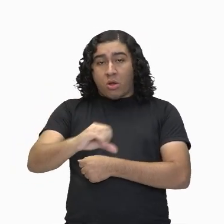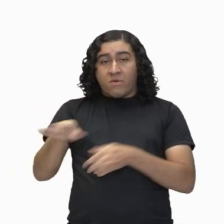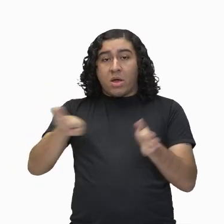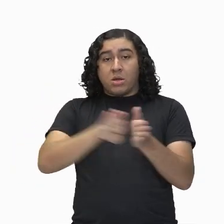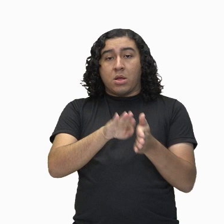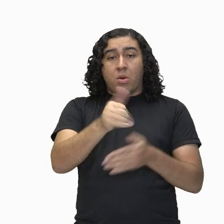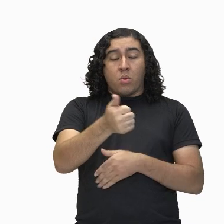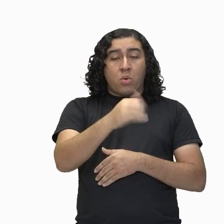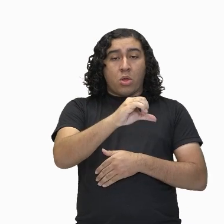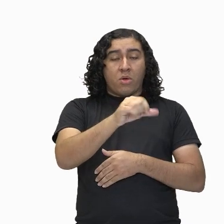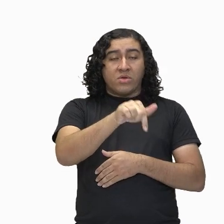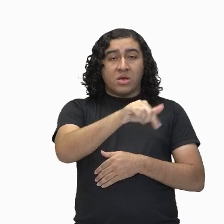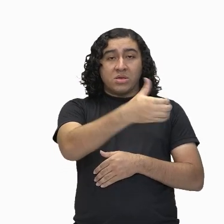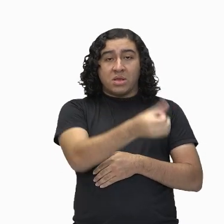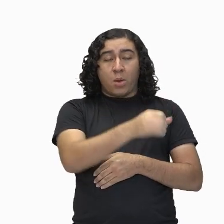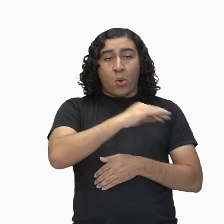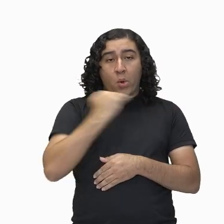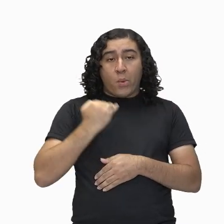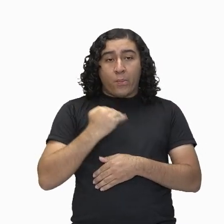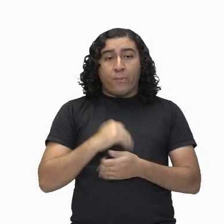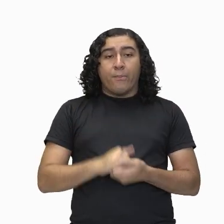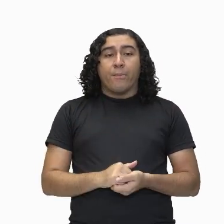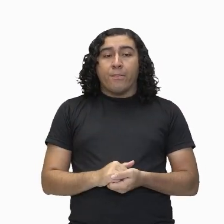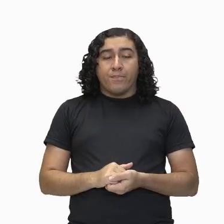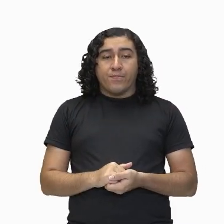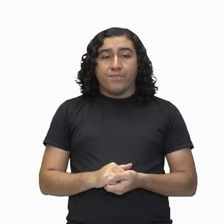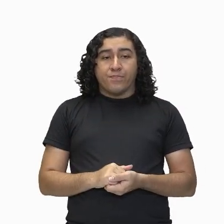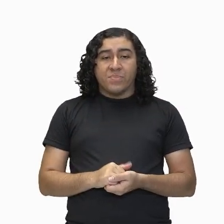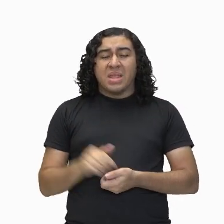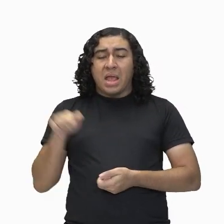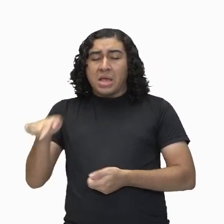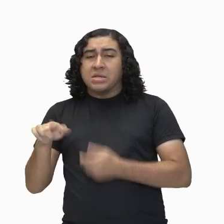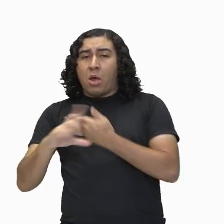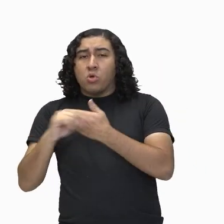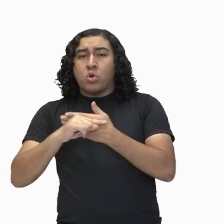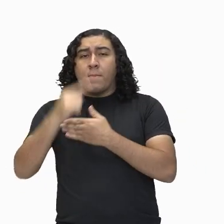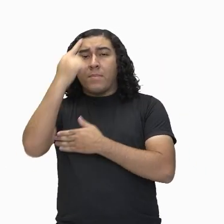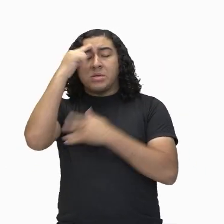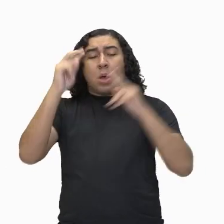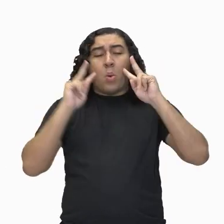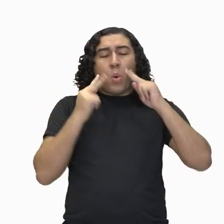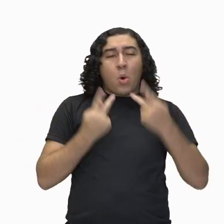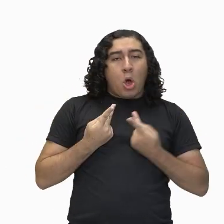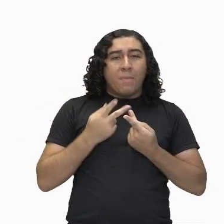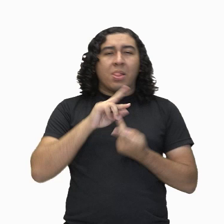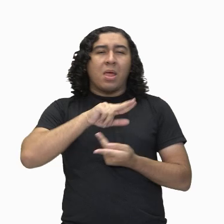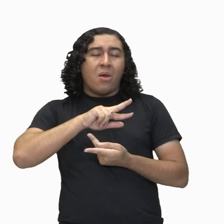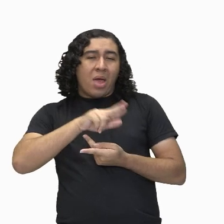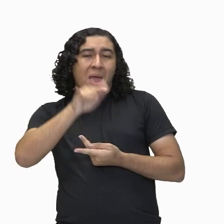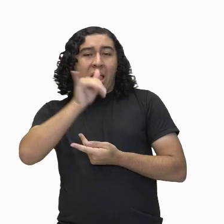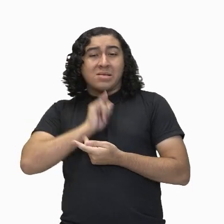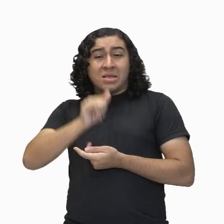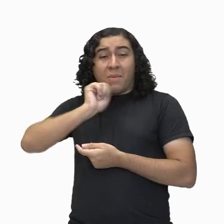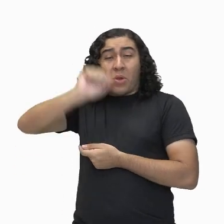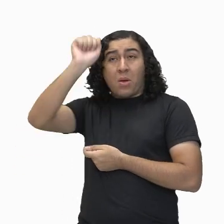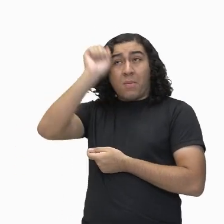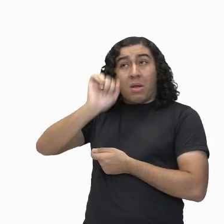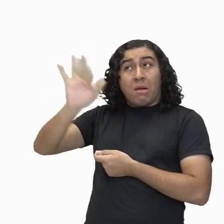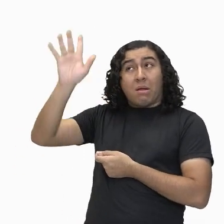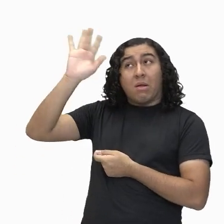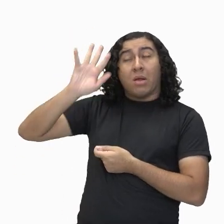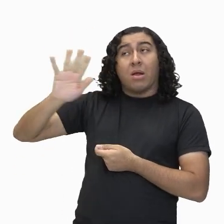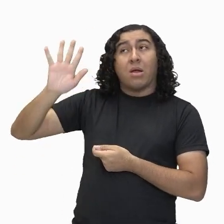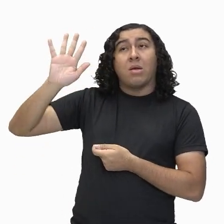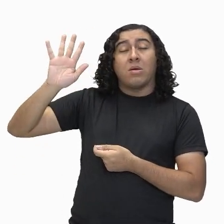1976. Para Heidegger, o homem não é um ser abstrato ou uma